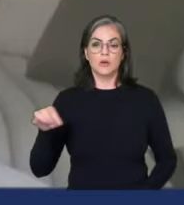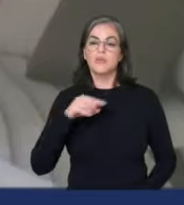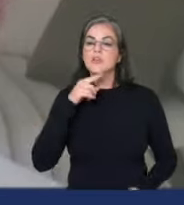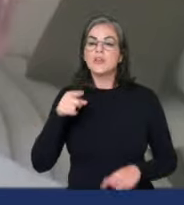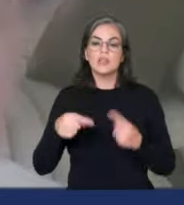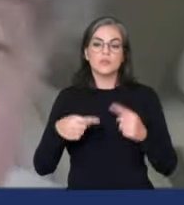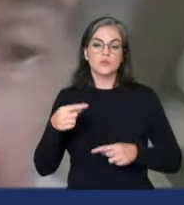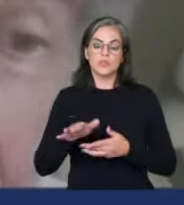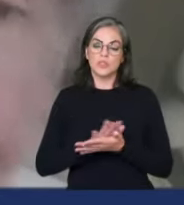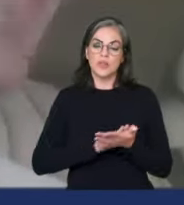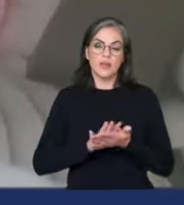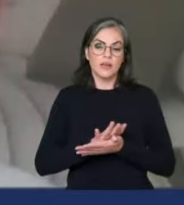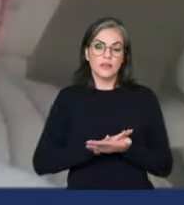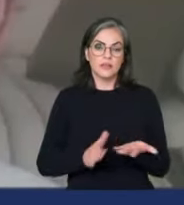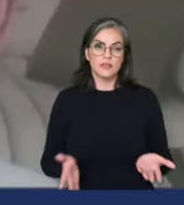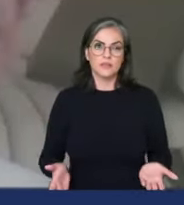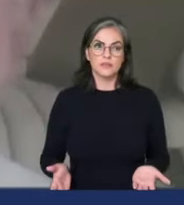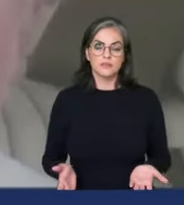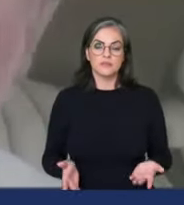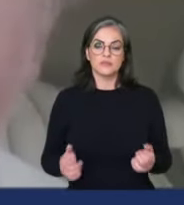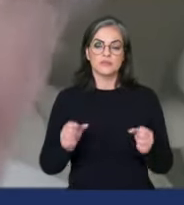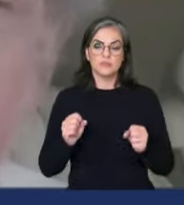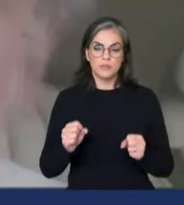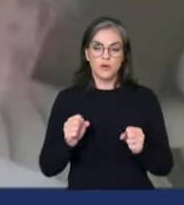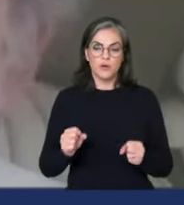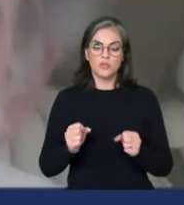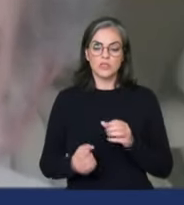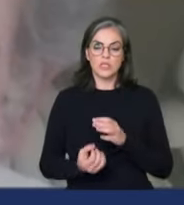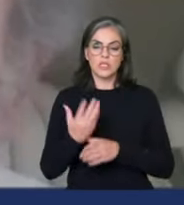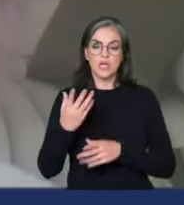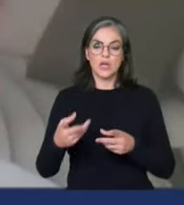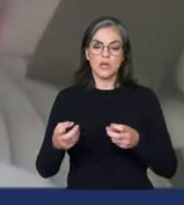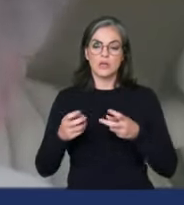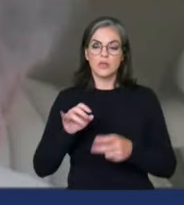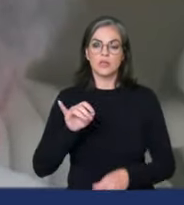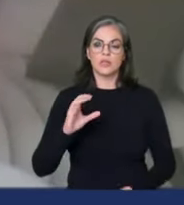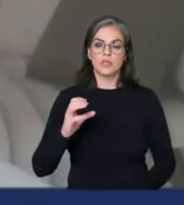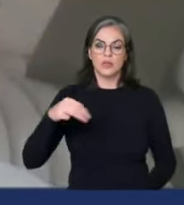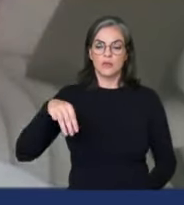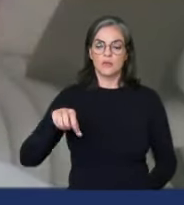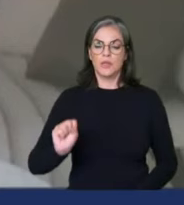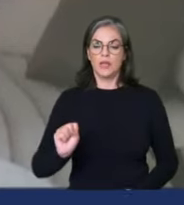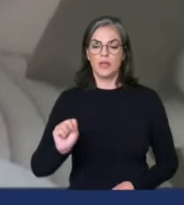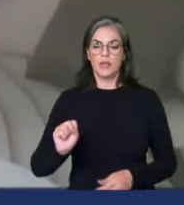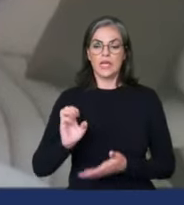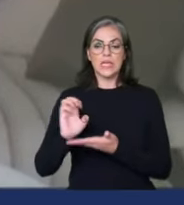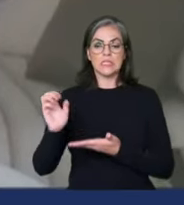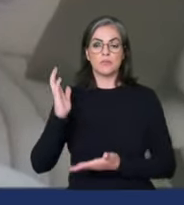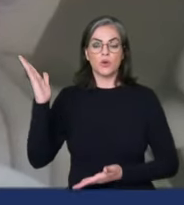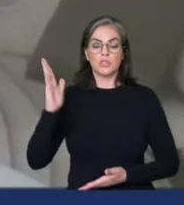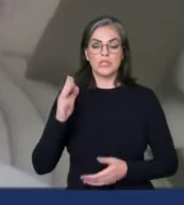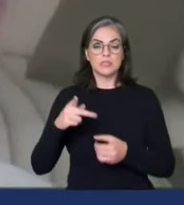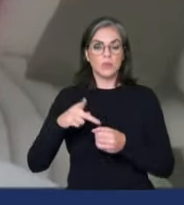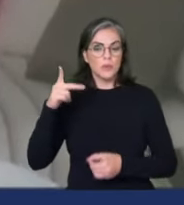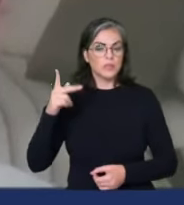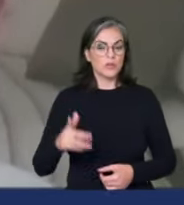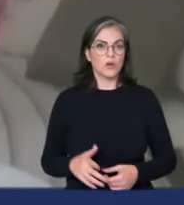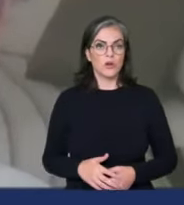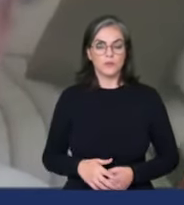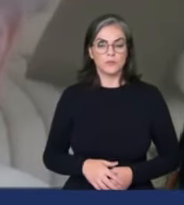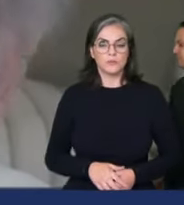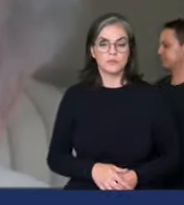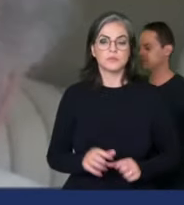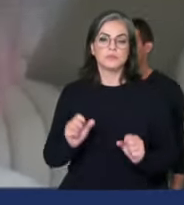certo? Pode instituir a cobrança do ICMS na exportação do petróleo bruto.